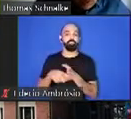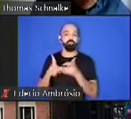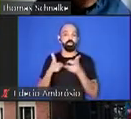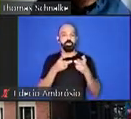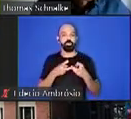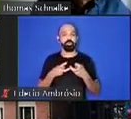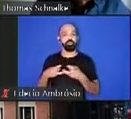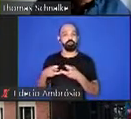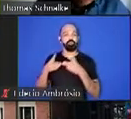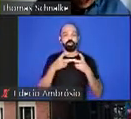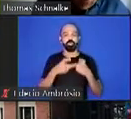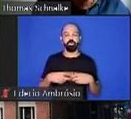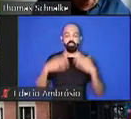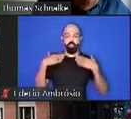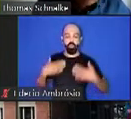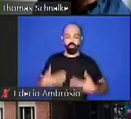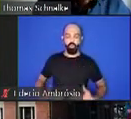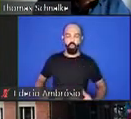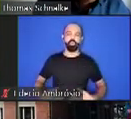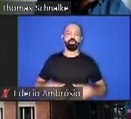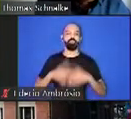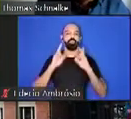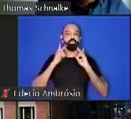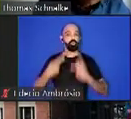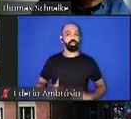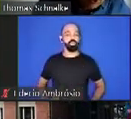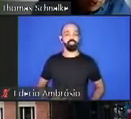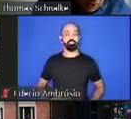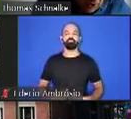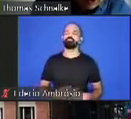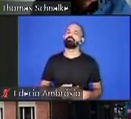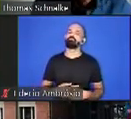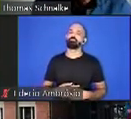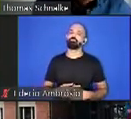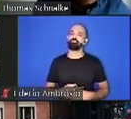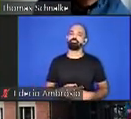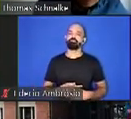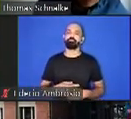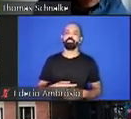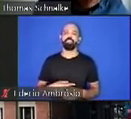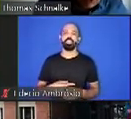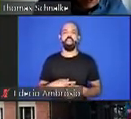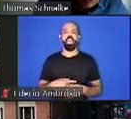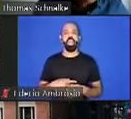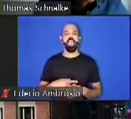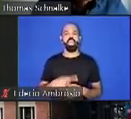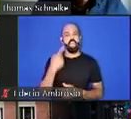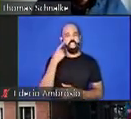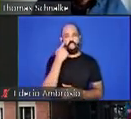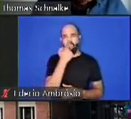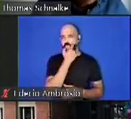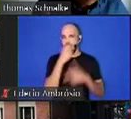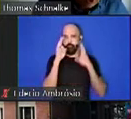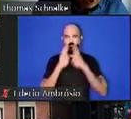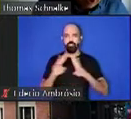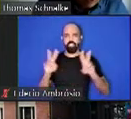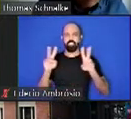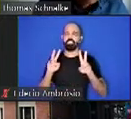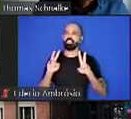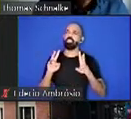humano. Minhas perguntas serão: como é que nossas visões e também as visões